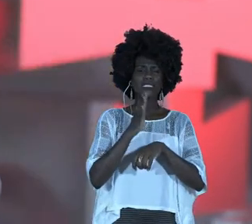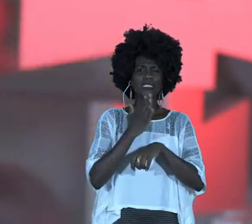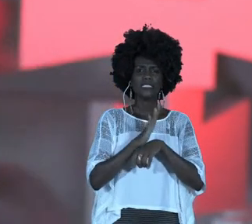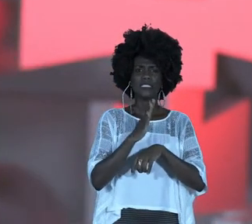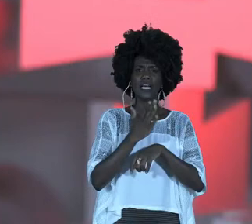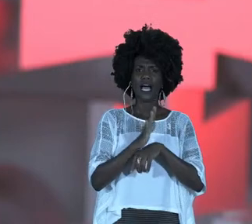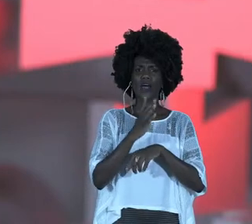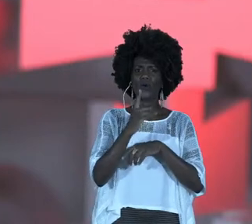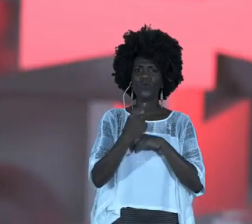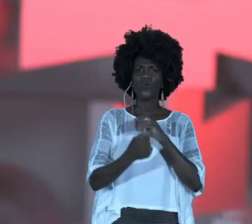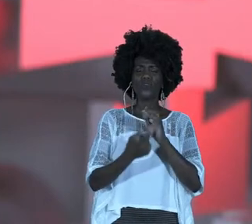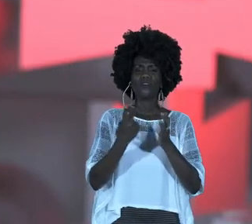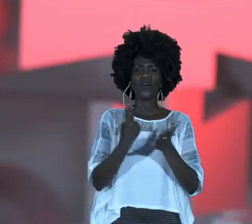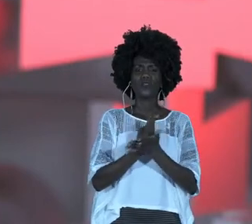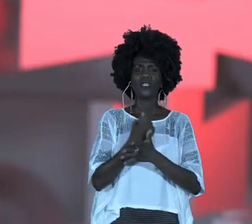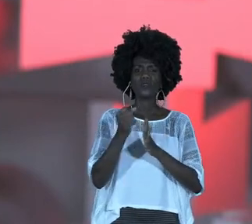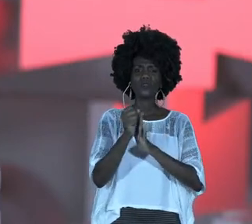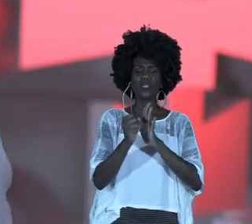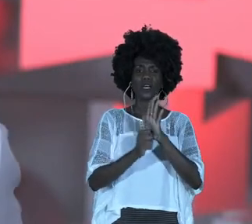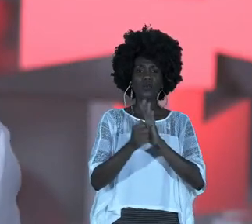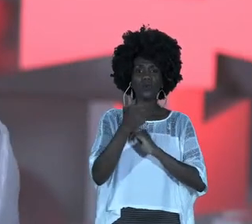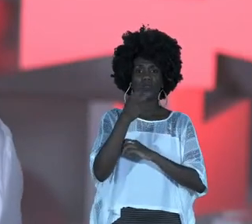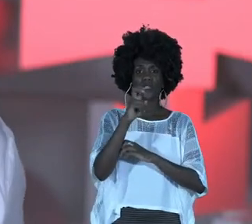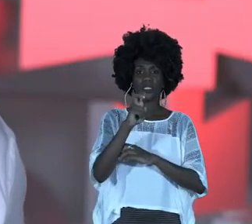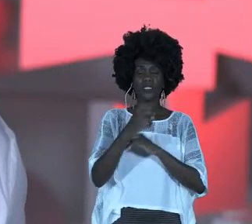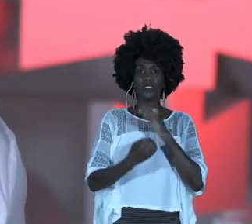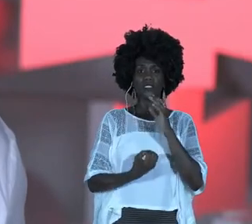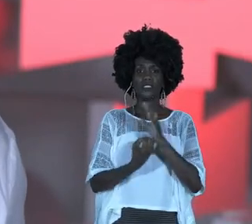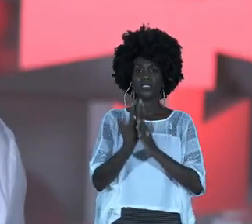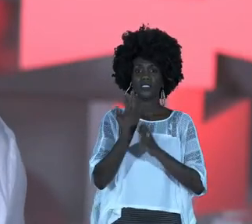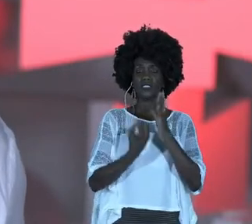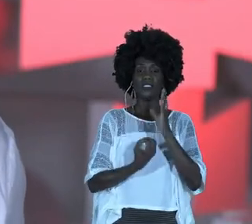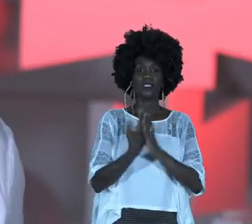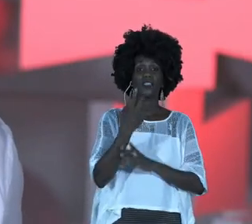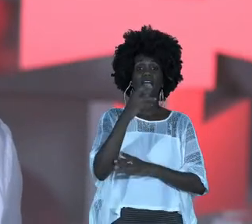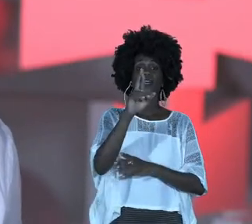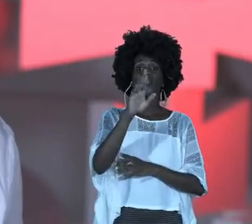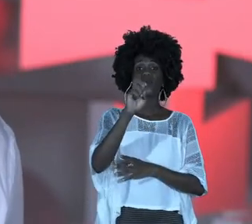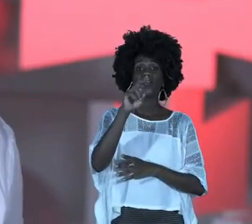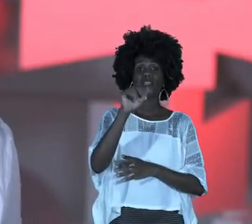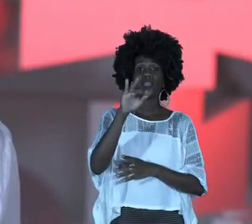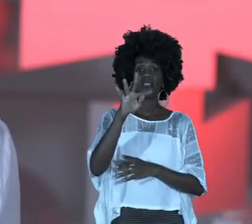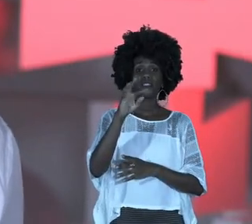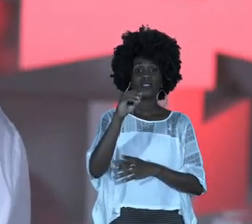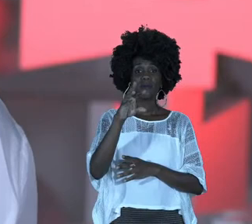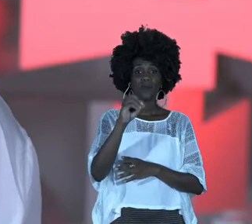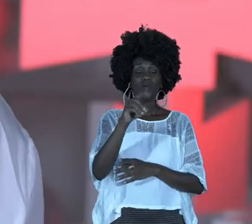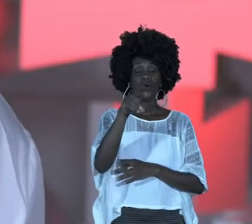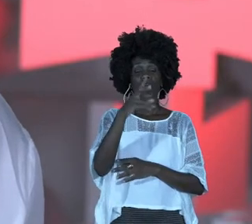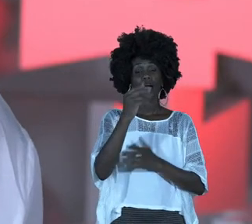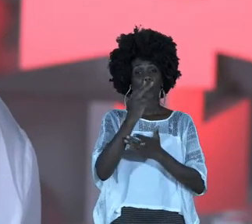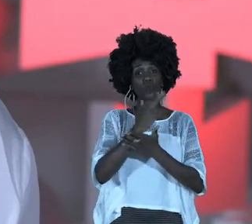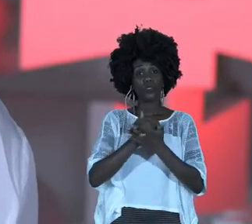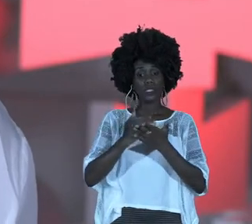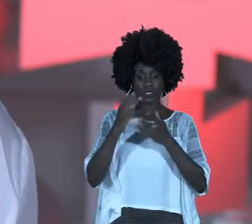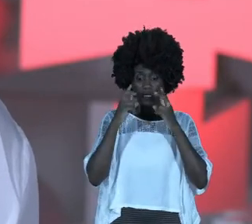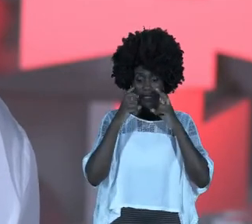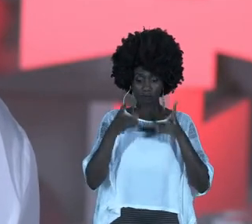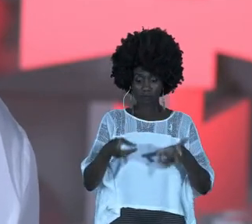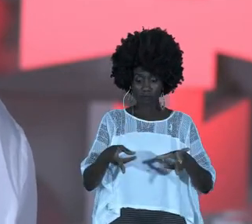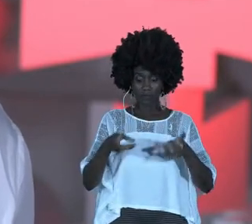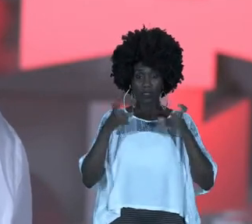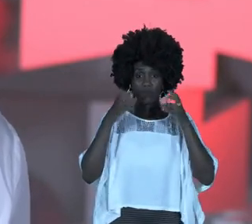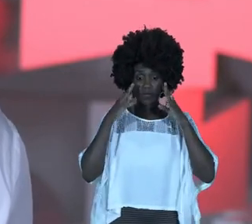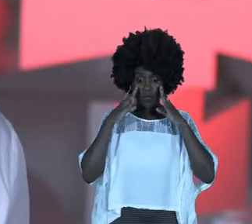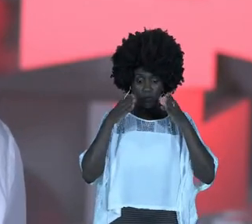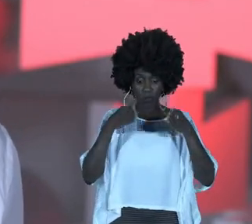século XV, no Renascimento, com a sistematização da perspectiva, do desenho em perspectiva. Incrível, no século